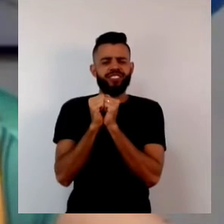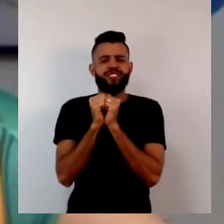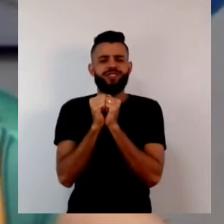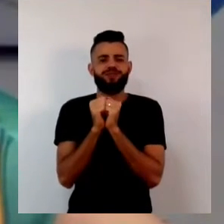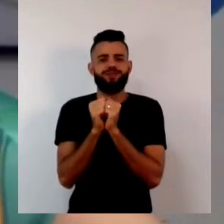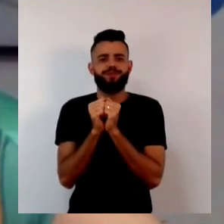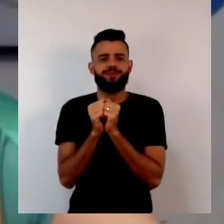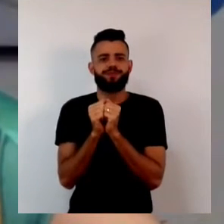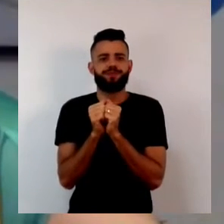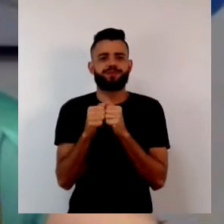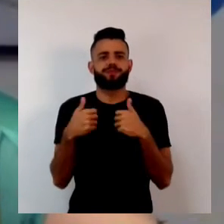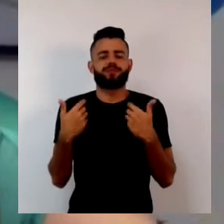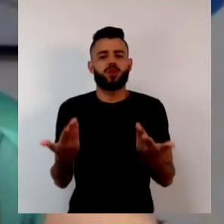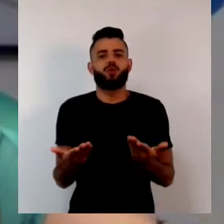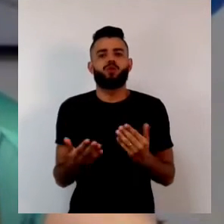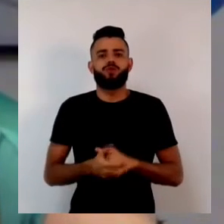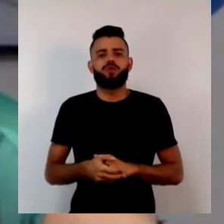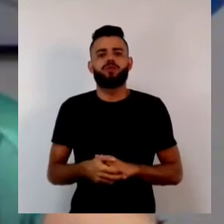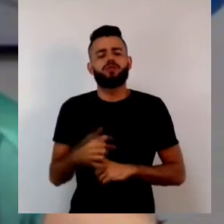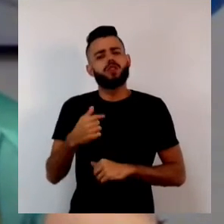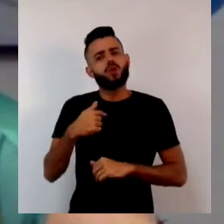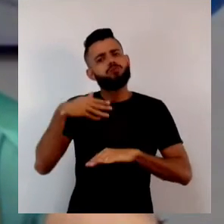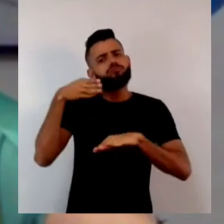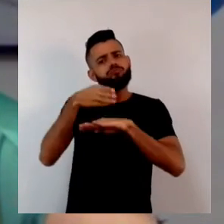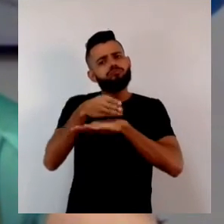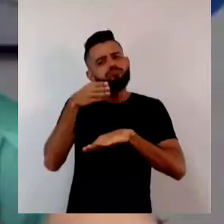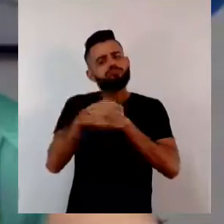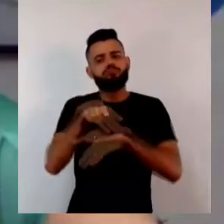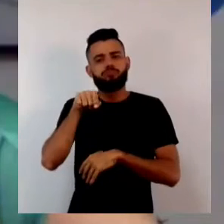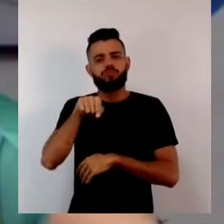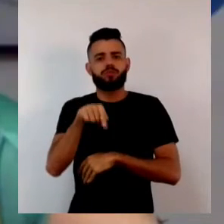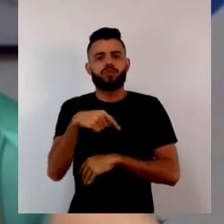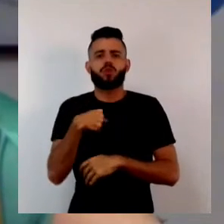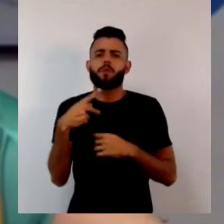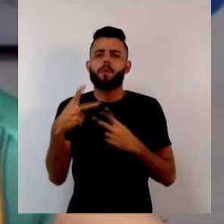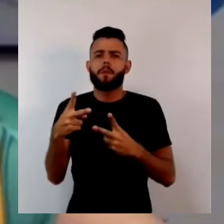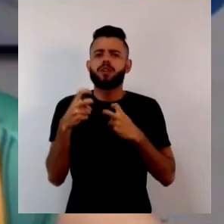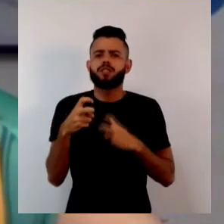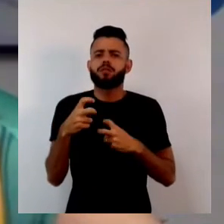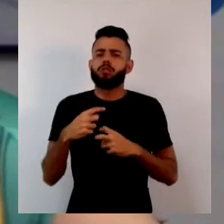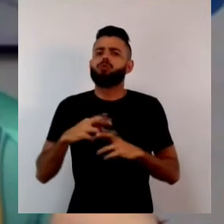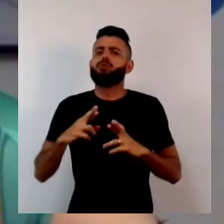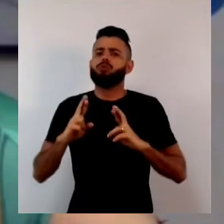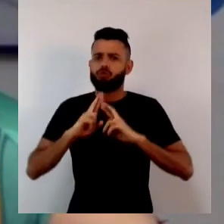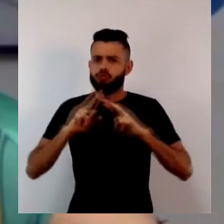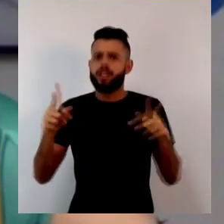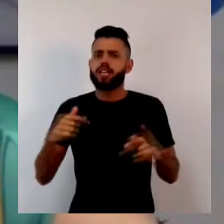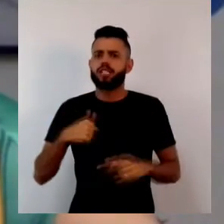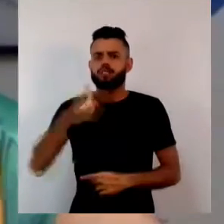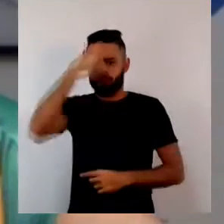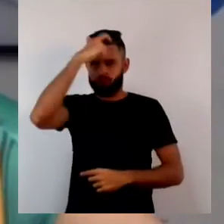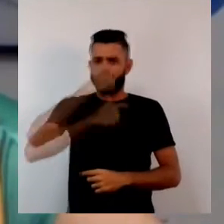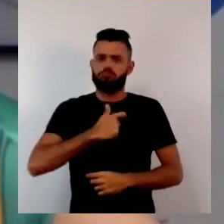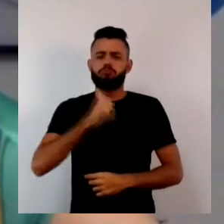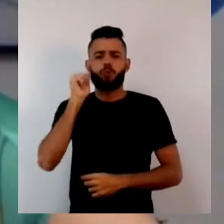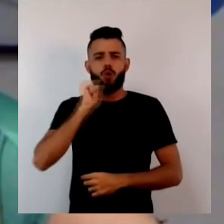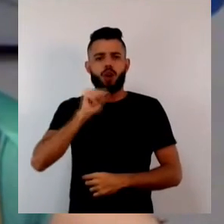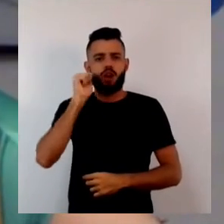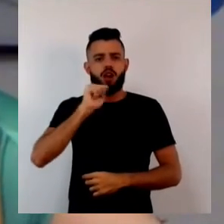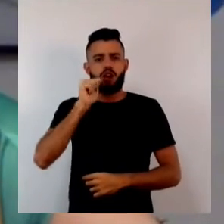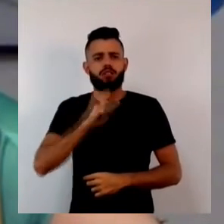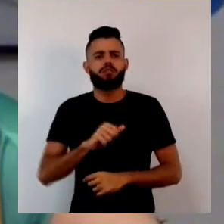E tendo acesso a esse monte de dados, eu percebi, gente, faz uma diferença ser mulher. Quanta diferença? Fui